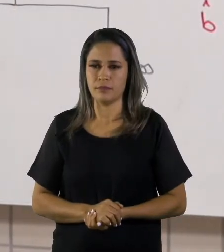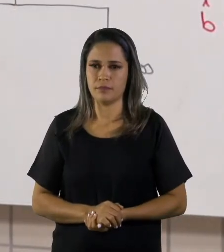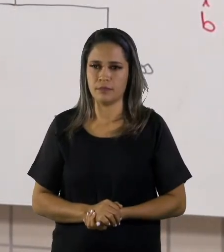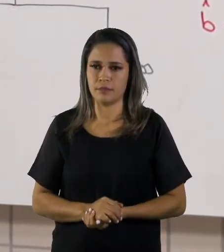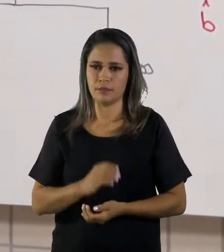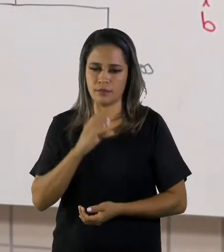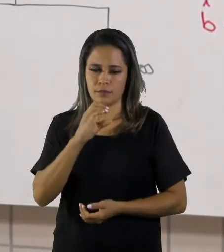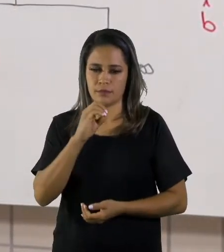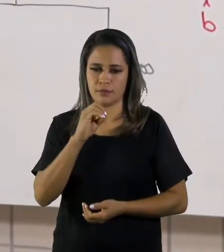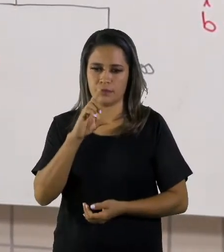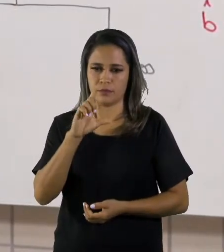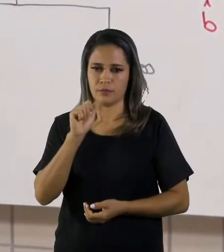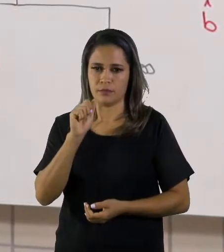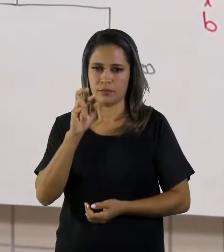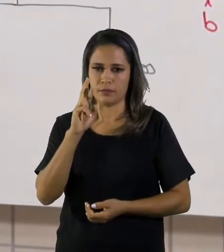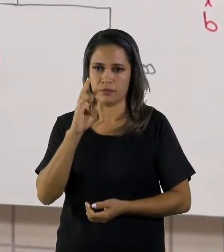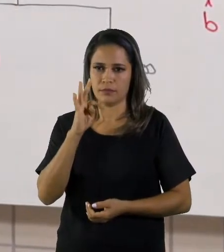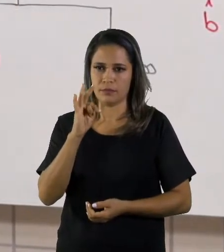colaterais.